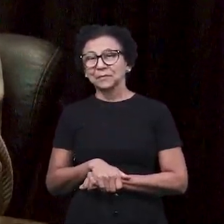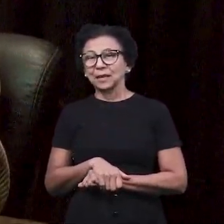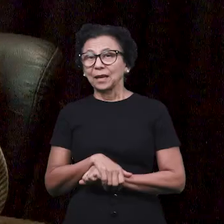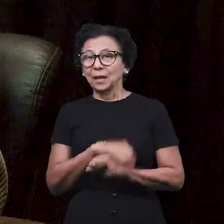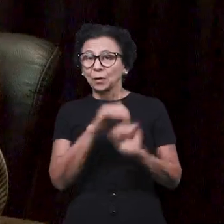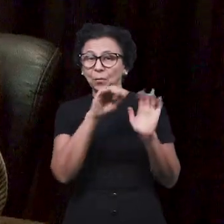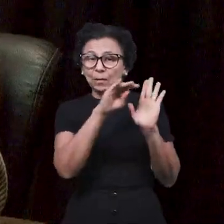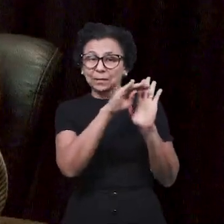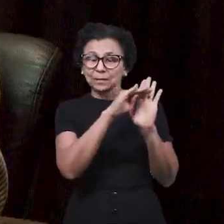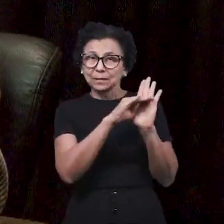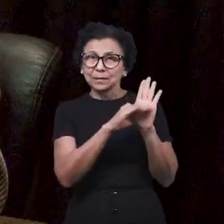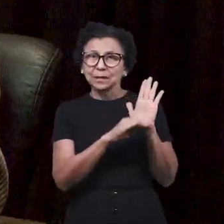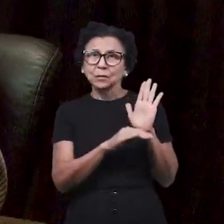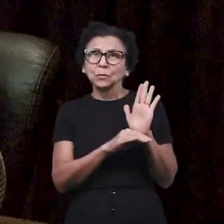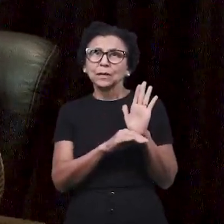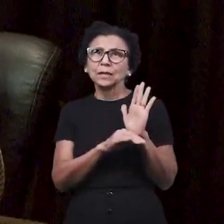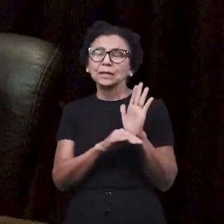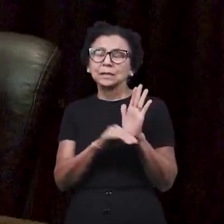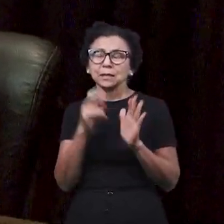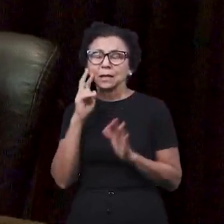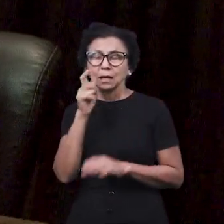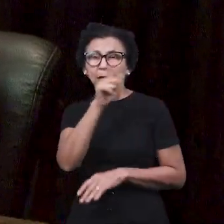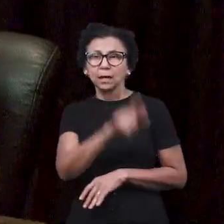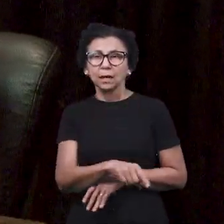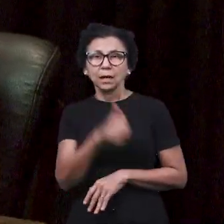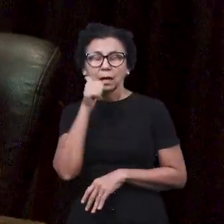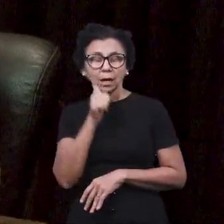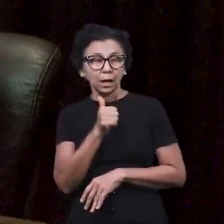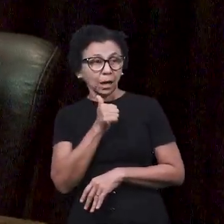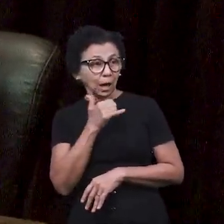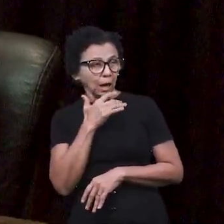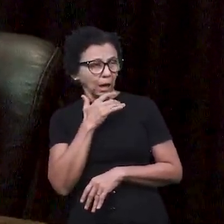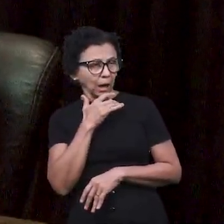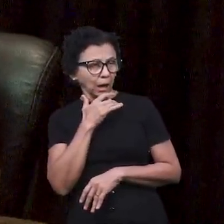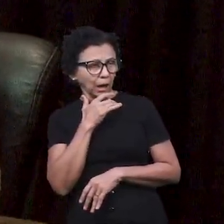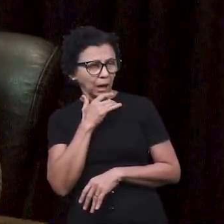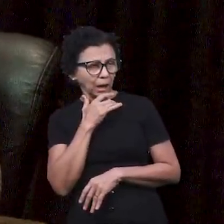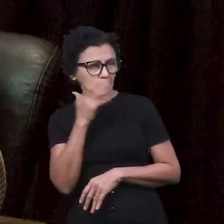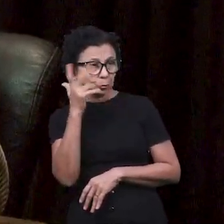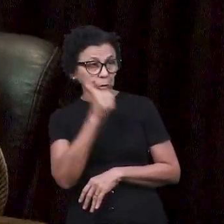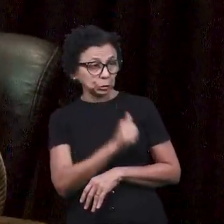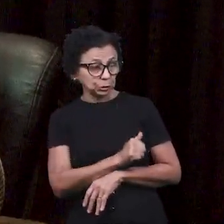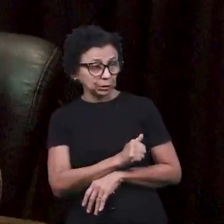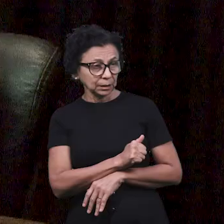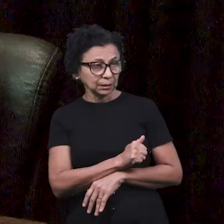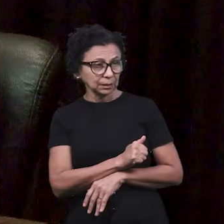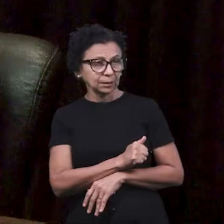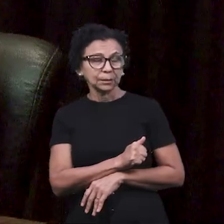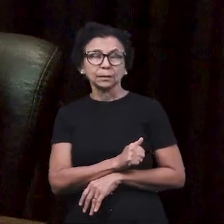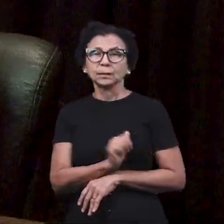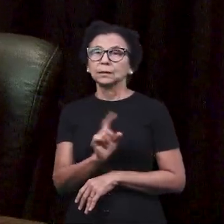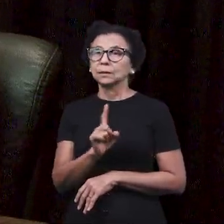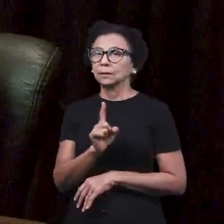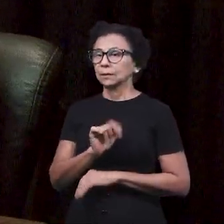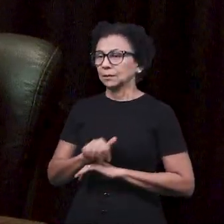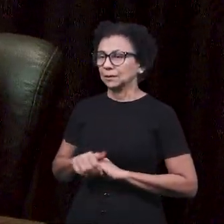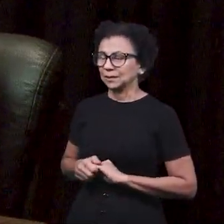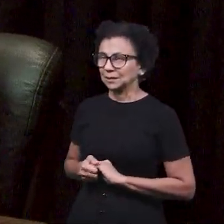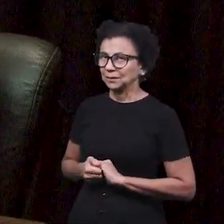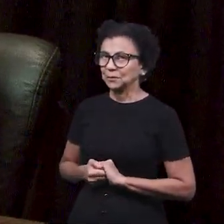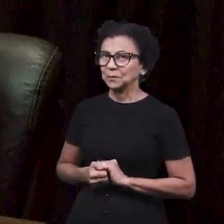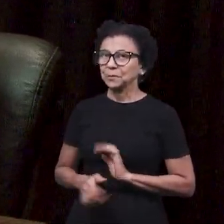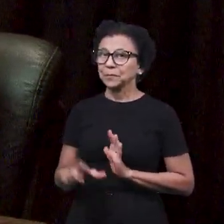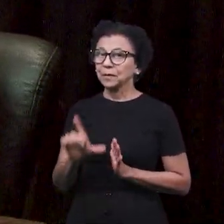há uma sequência. Ele falou: não, eu olhei para aquela jovem, eu acho que é. Não, não é assim, não. Você vai orar, antes